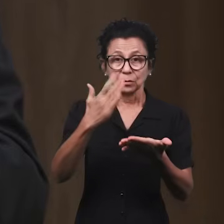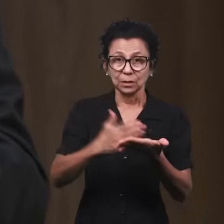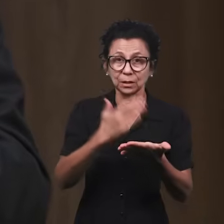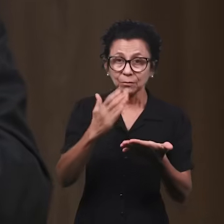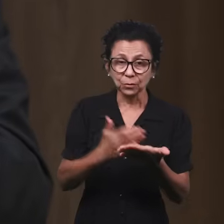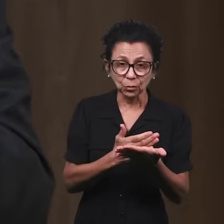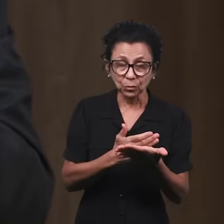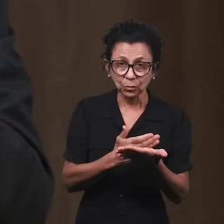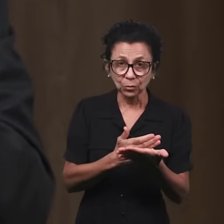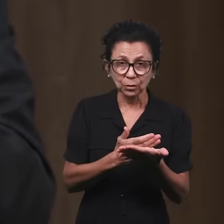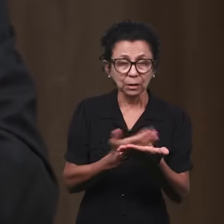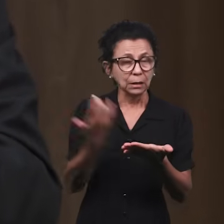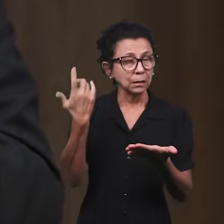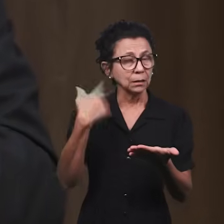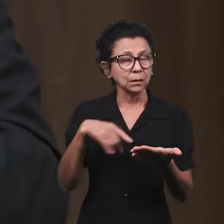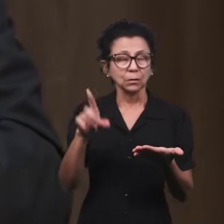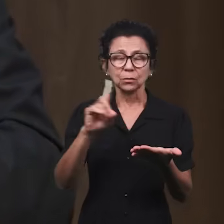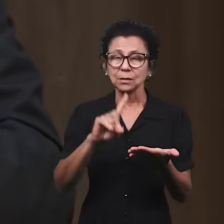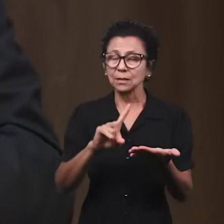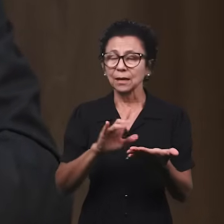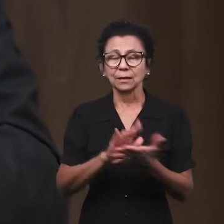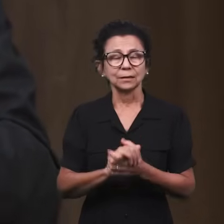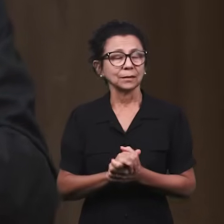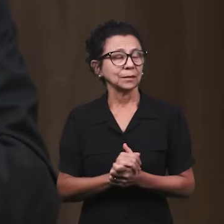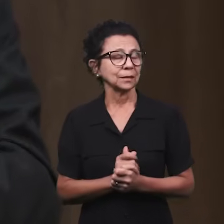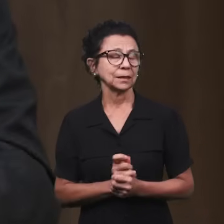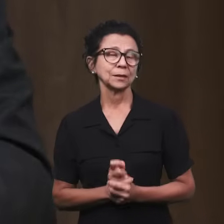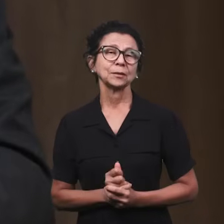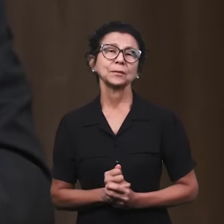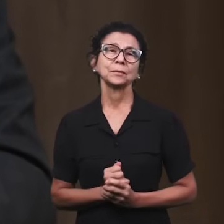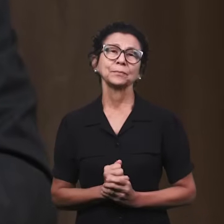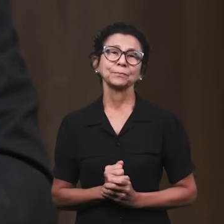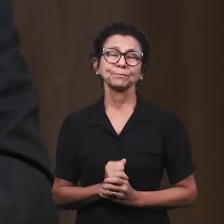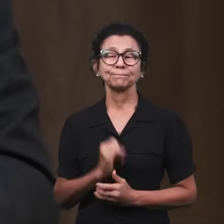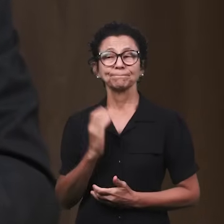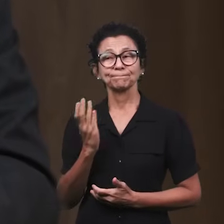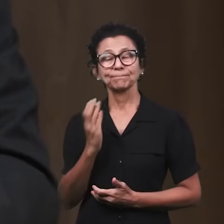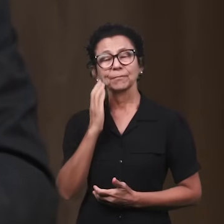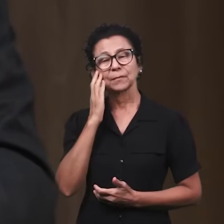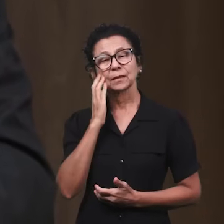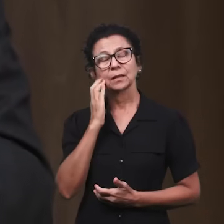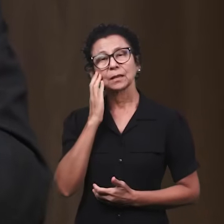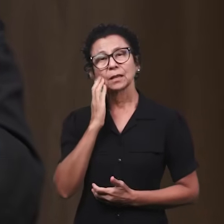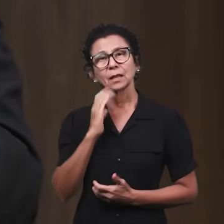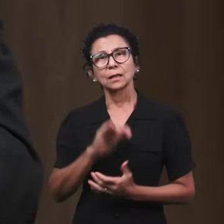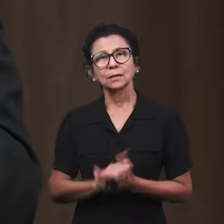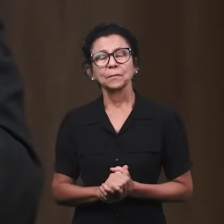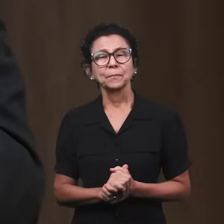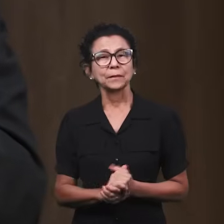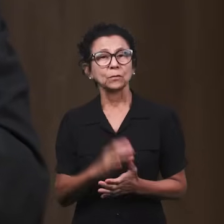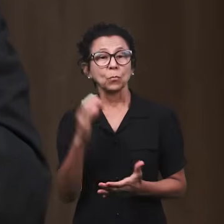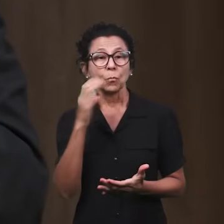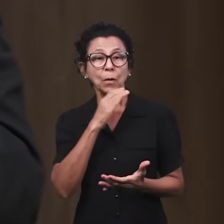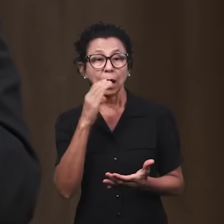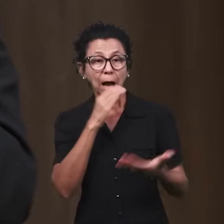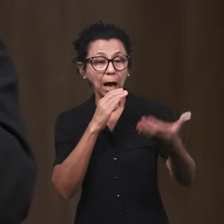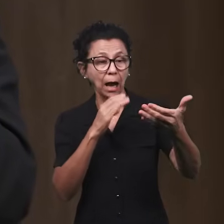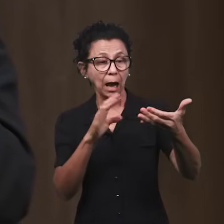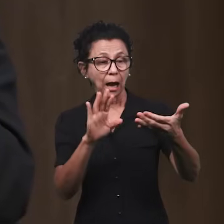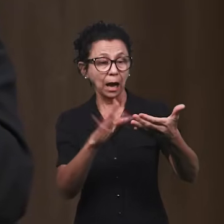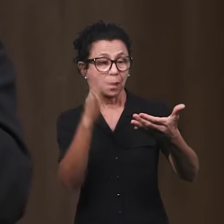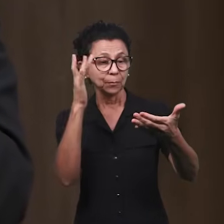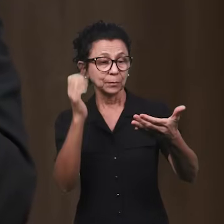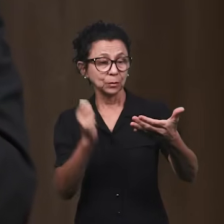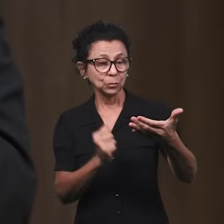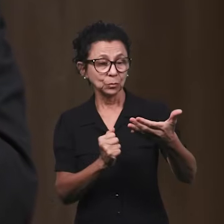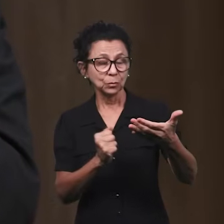muito, a capacidade de horas de estudo caiu muito, e está ligado isso aqui. Porque é muita mensagem rápida, muita